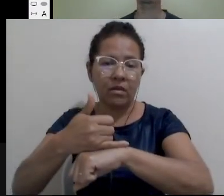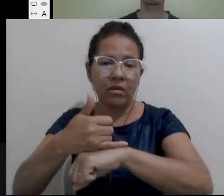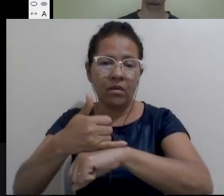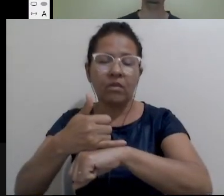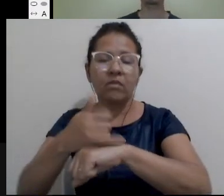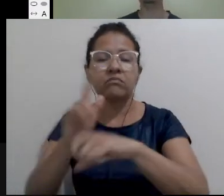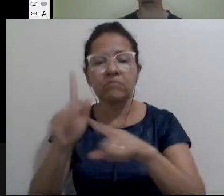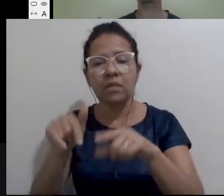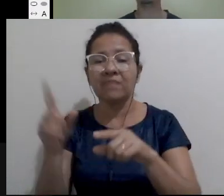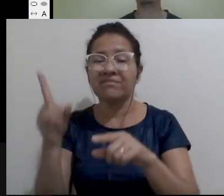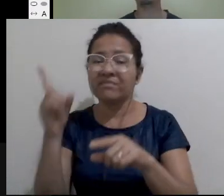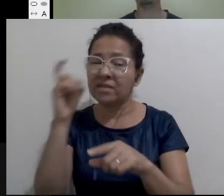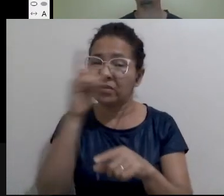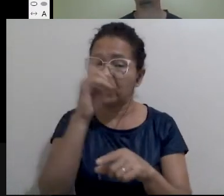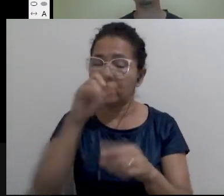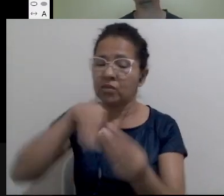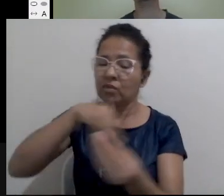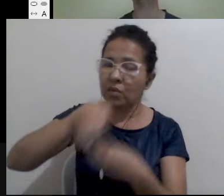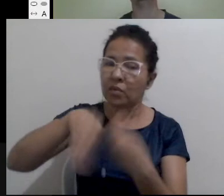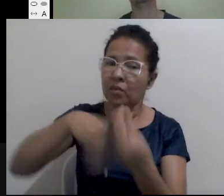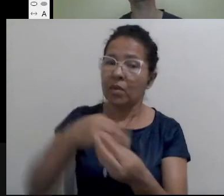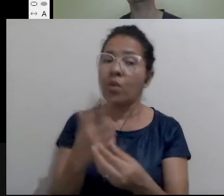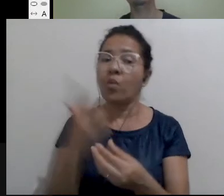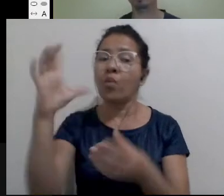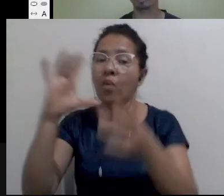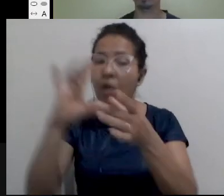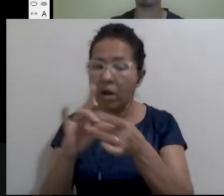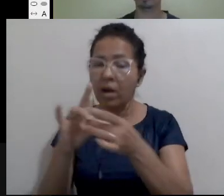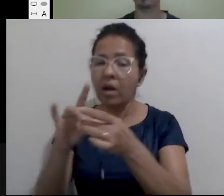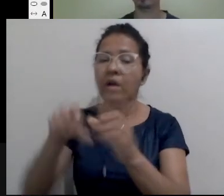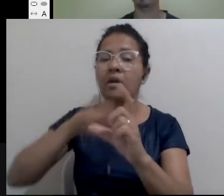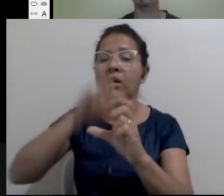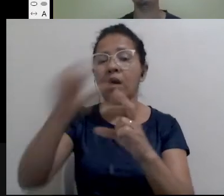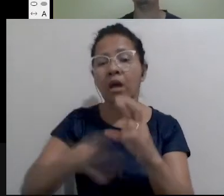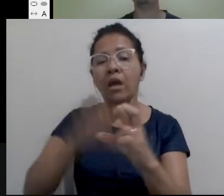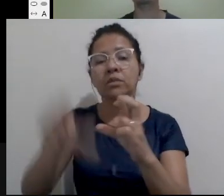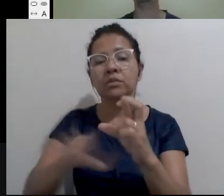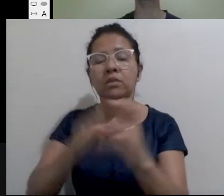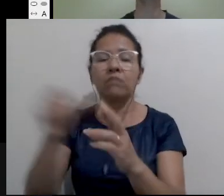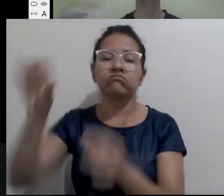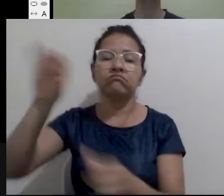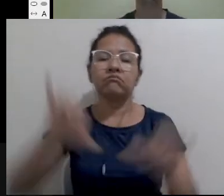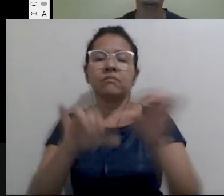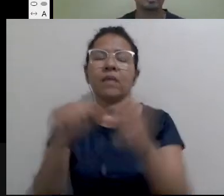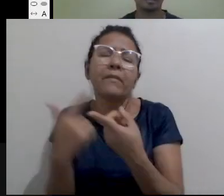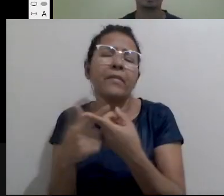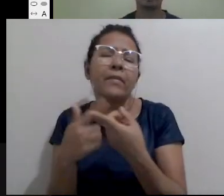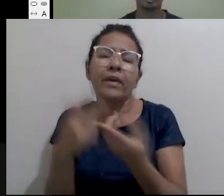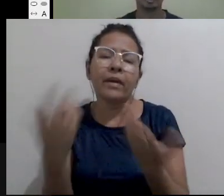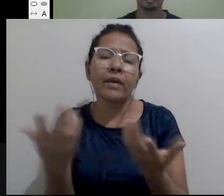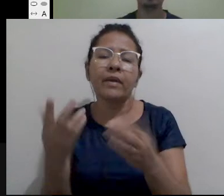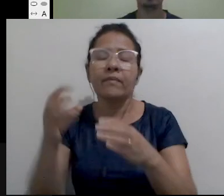Tornando mais difícil a substituição por outro ligante em uma reação química, quando ele estiver participando. O porquê disso? Porque os de esfera